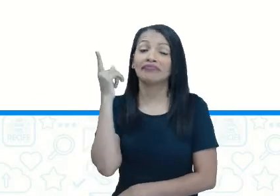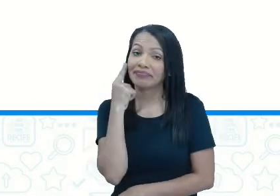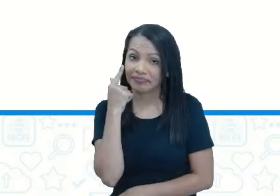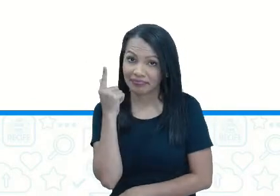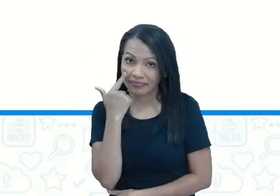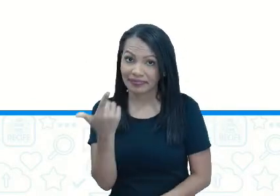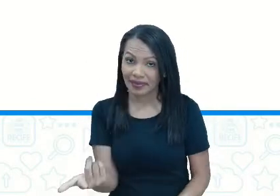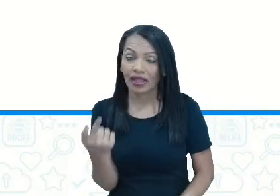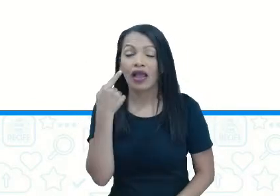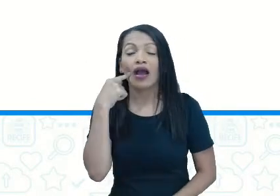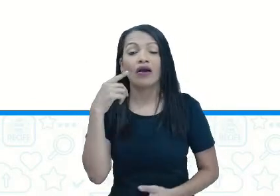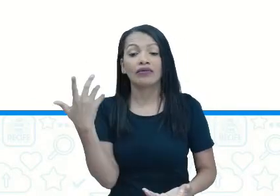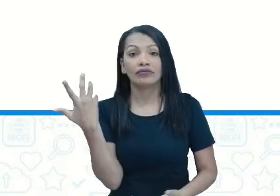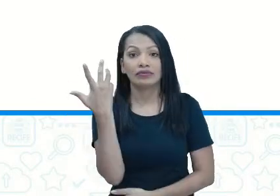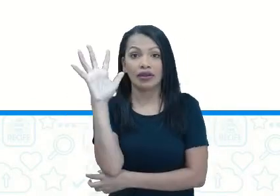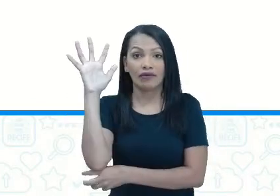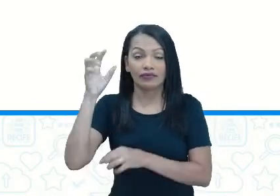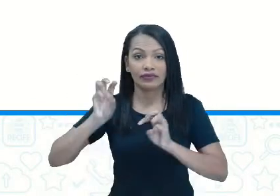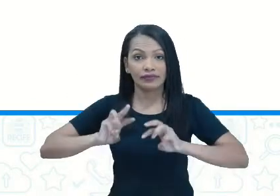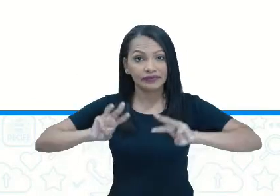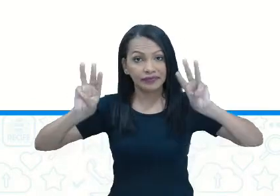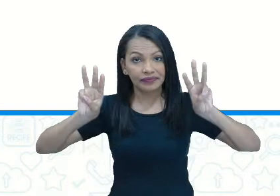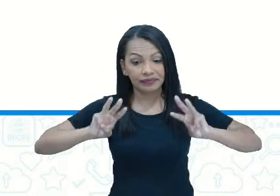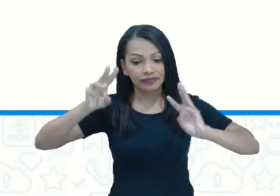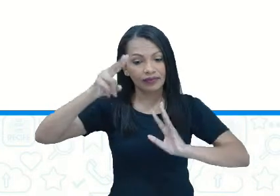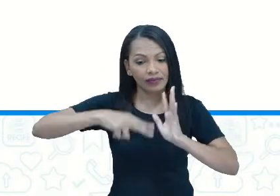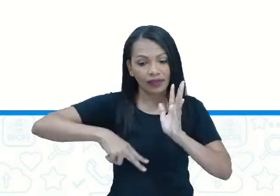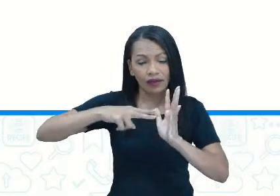livro e ler a historinha. Ou, se você